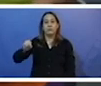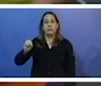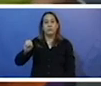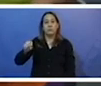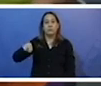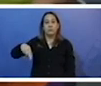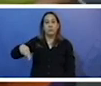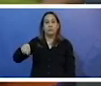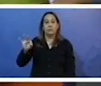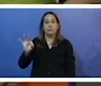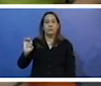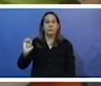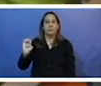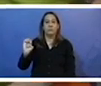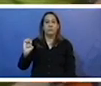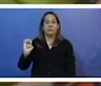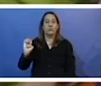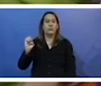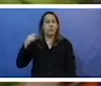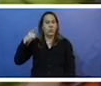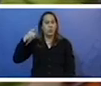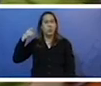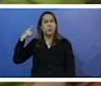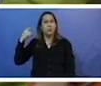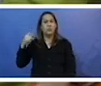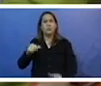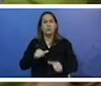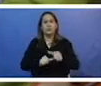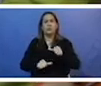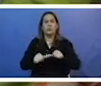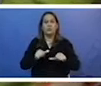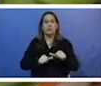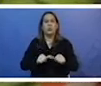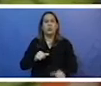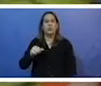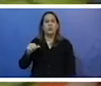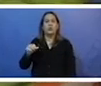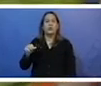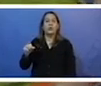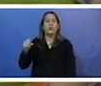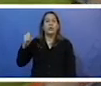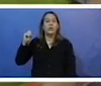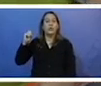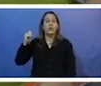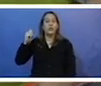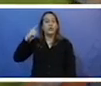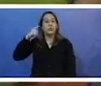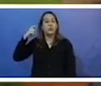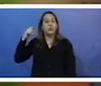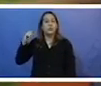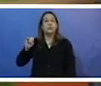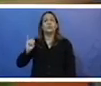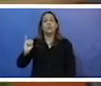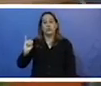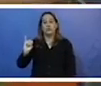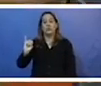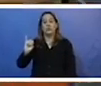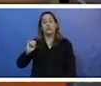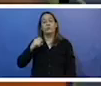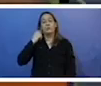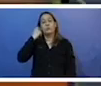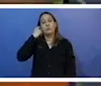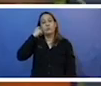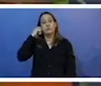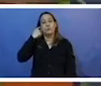Monte. Olha o que eu falei. Eu troquei a letra E pela pronúncia I. Então,